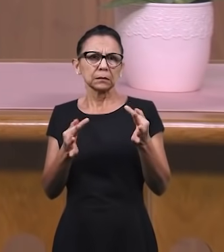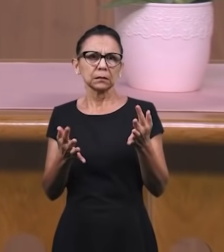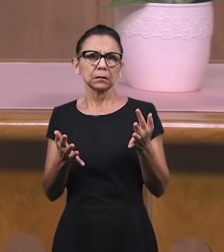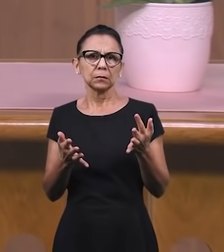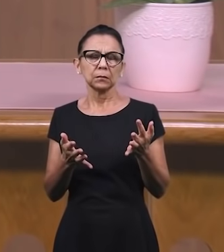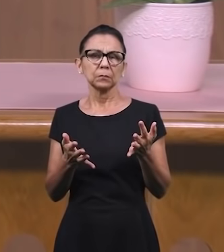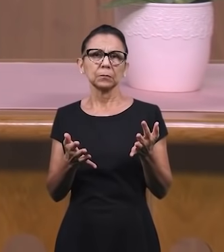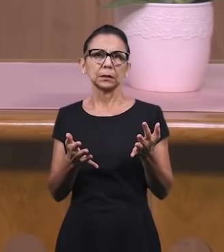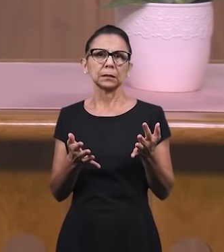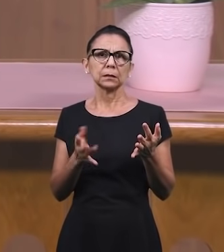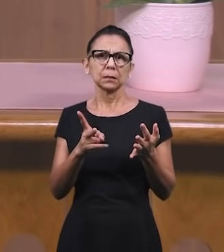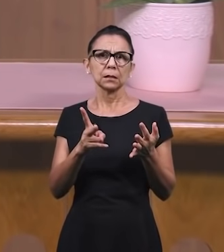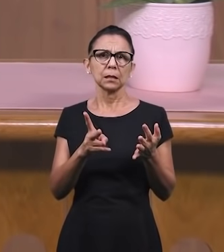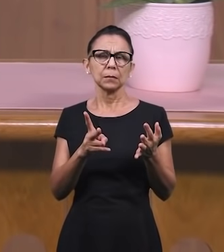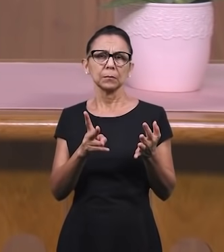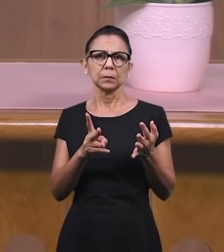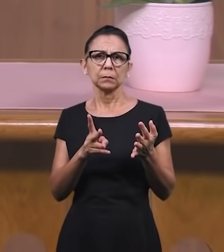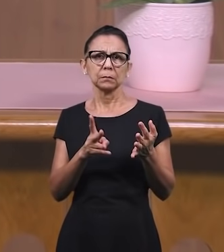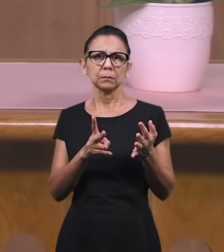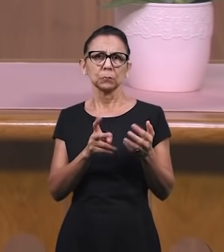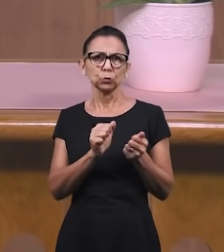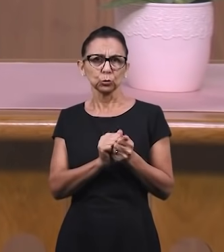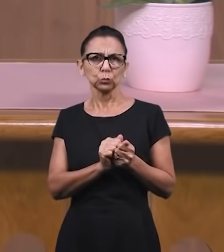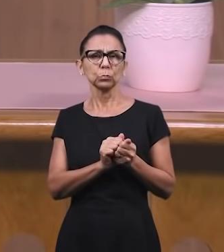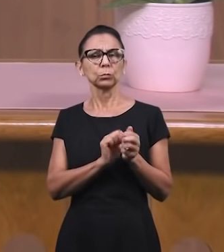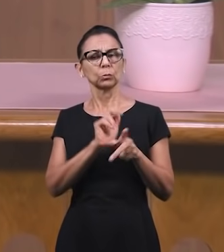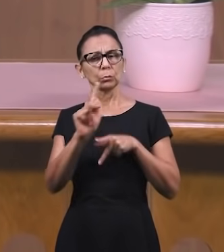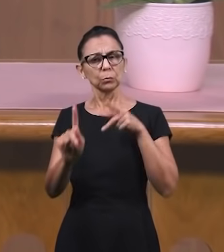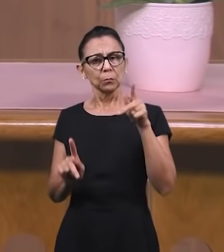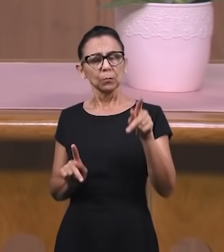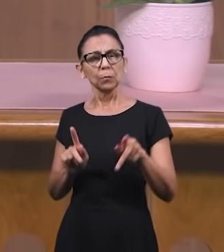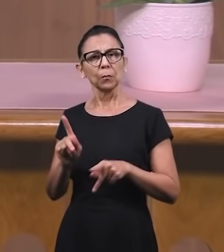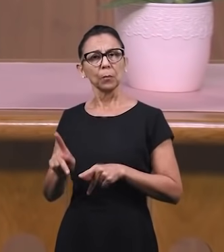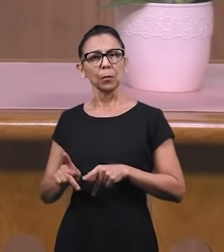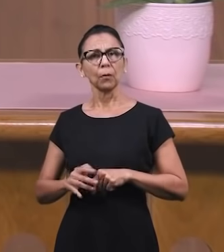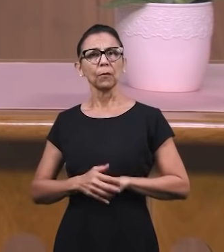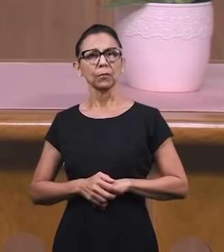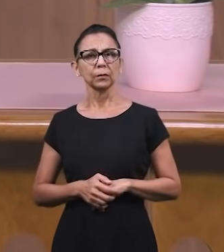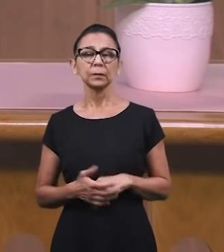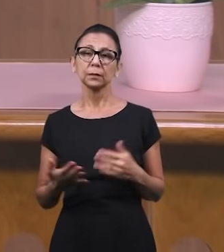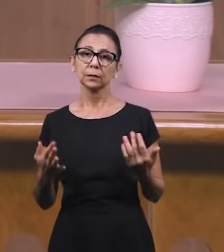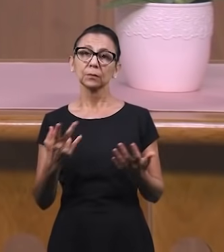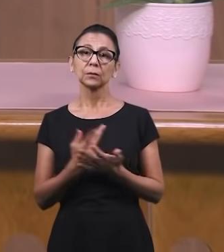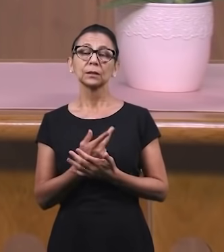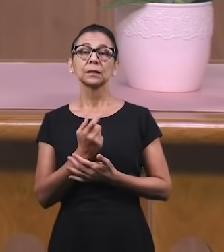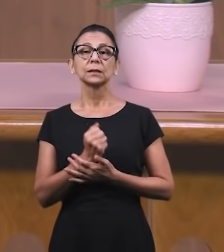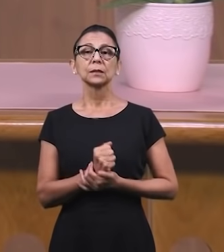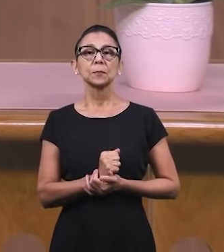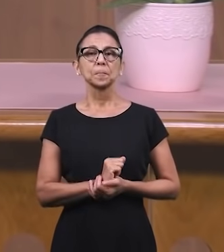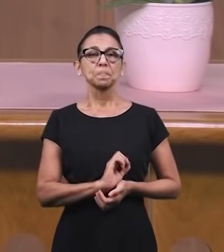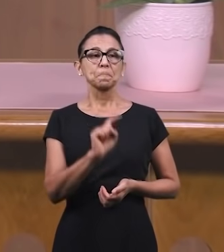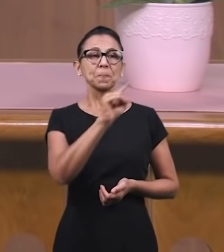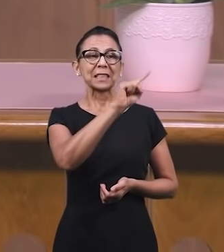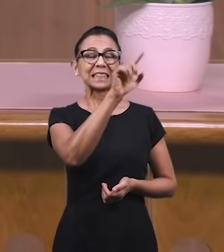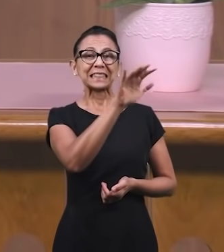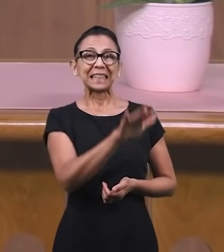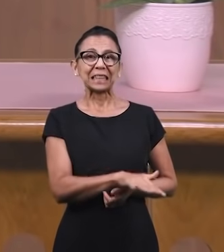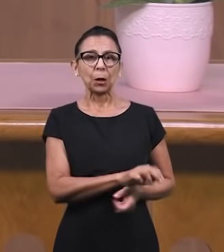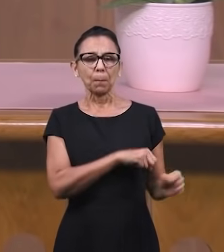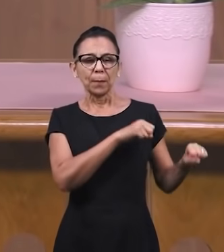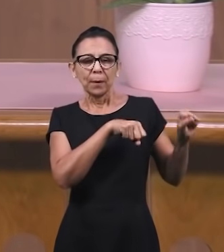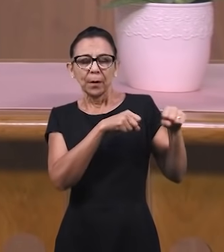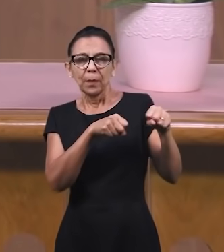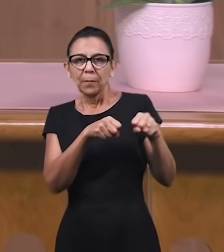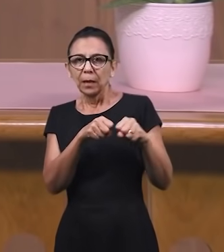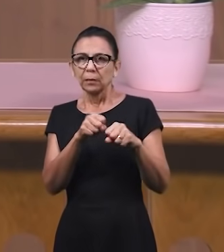como um homem que estava no meio do povo. Zaqueu, por certo, de cima da figueira brava, ele não